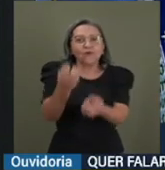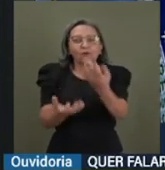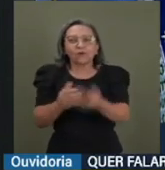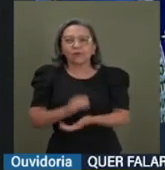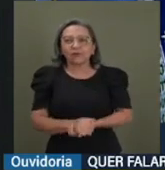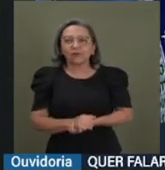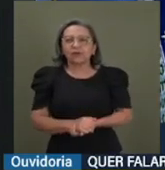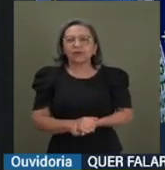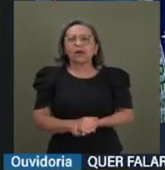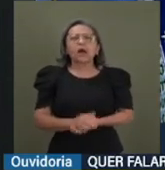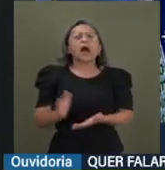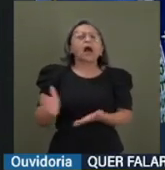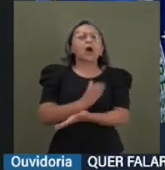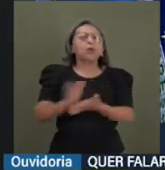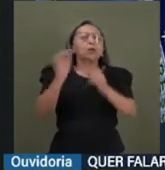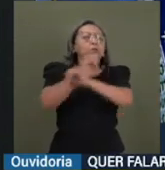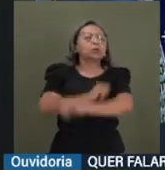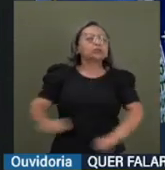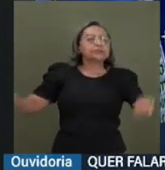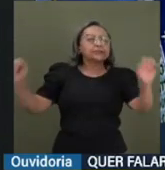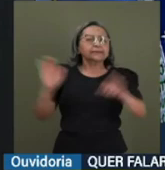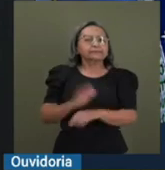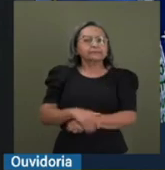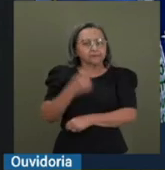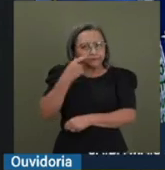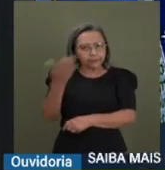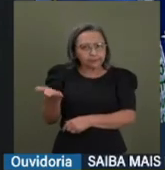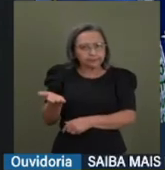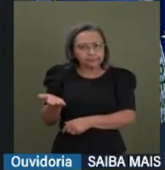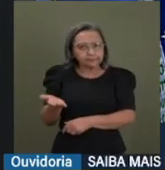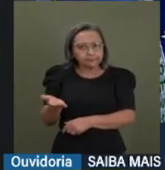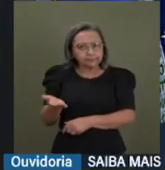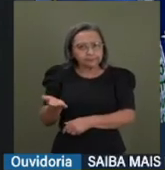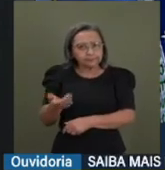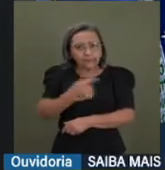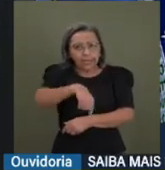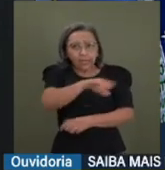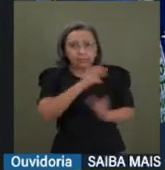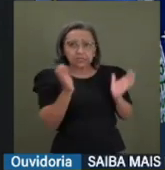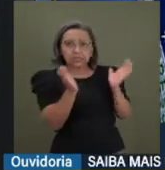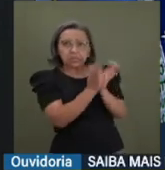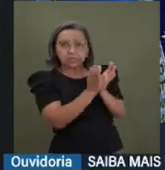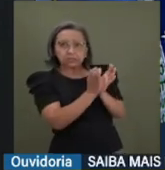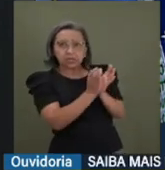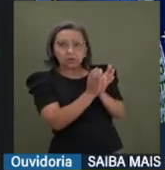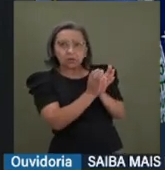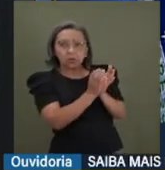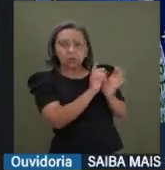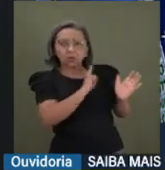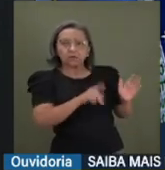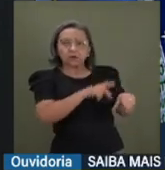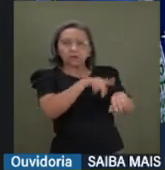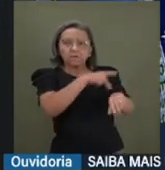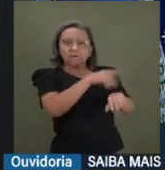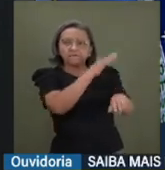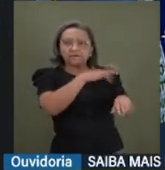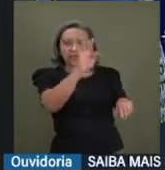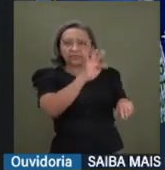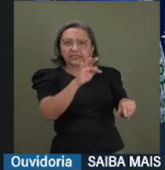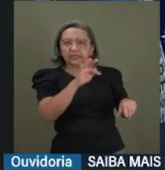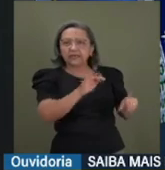Houve alguma declaração dessa delegação do governo francês com o brasileiro na